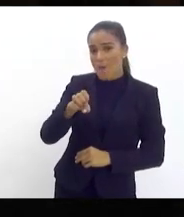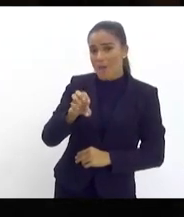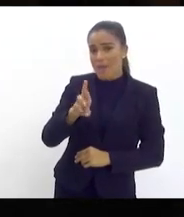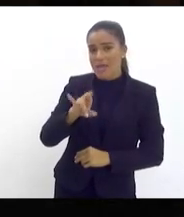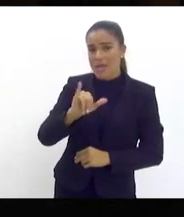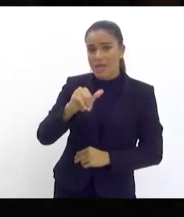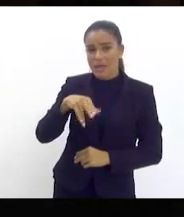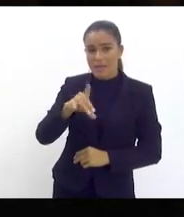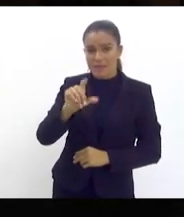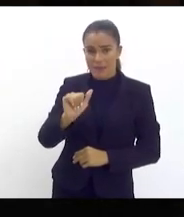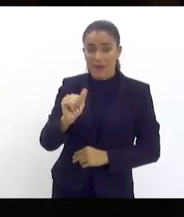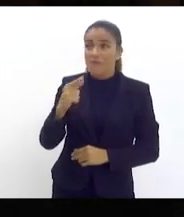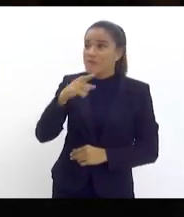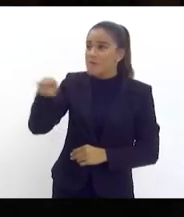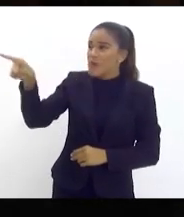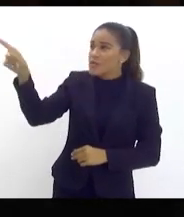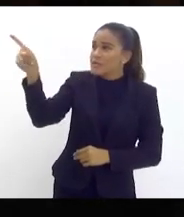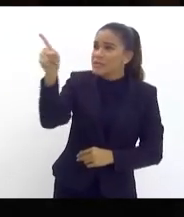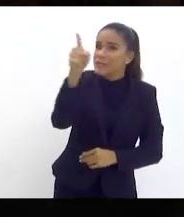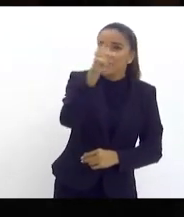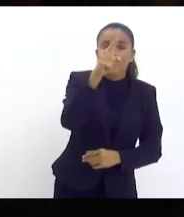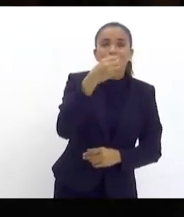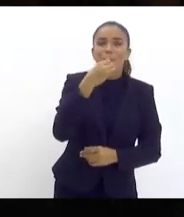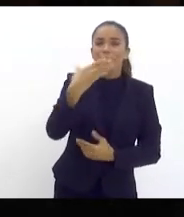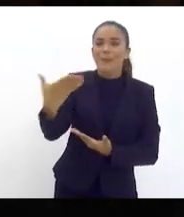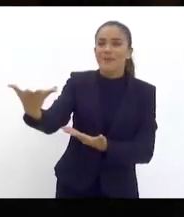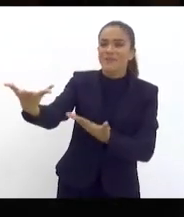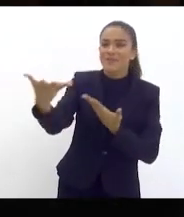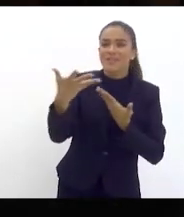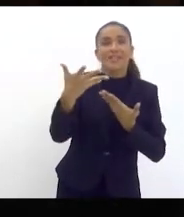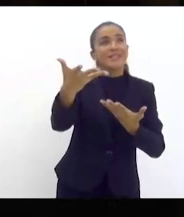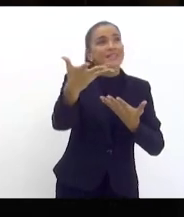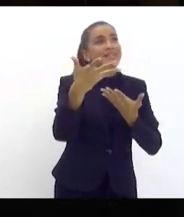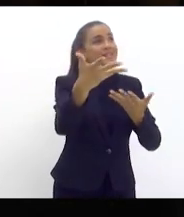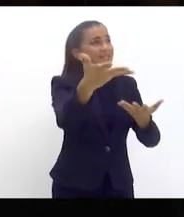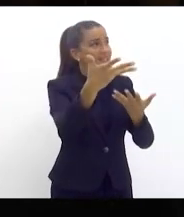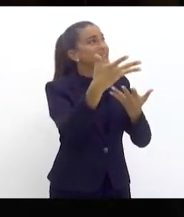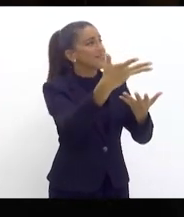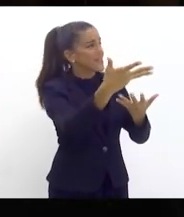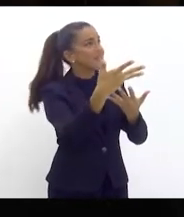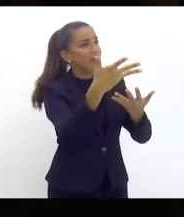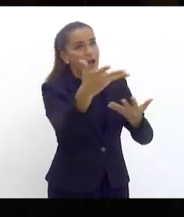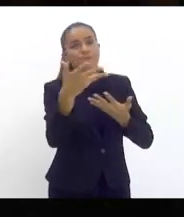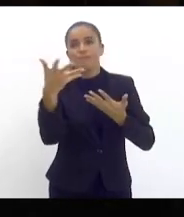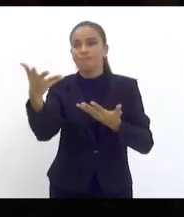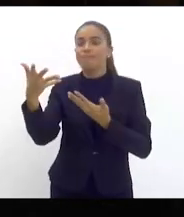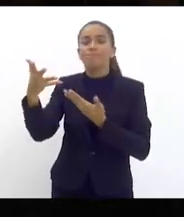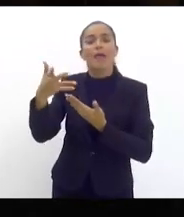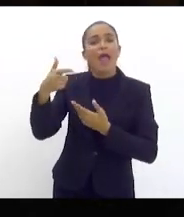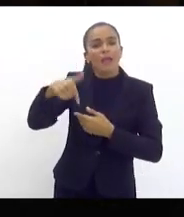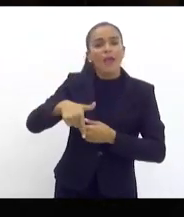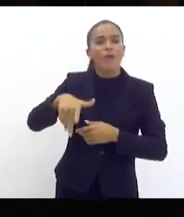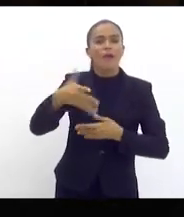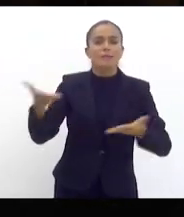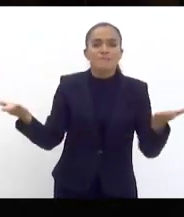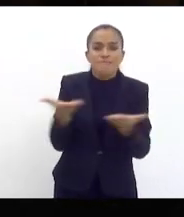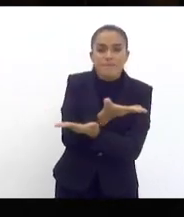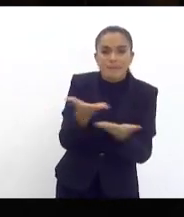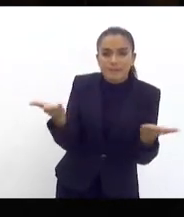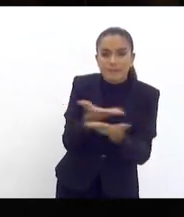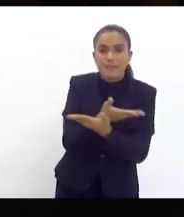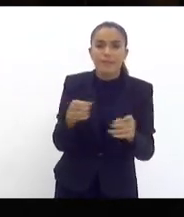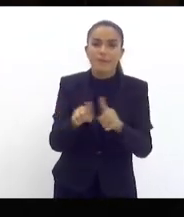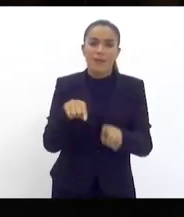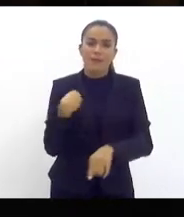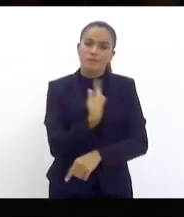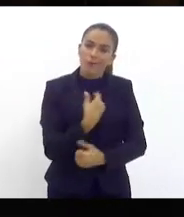são bem-vindas a essa Casa de Leis. Esse é o lugar do espaço também da mediação e daquilo que a gente pode